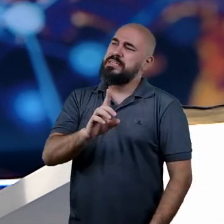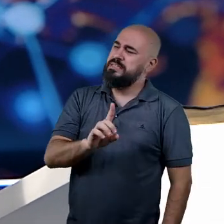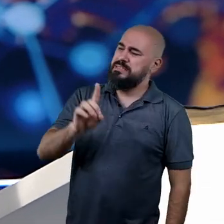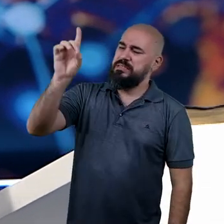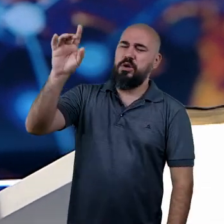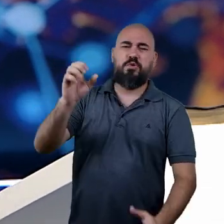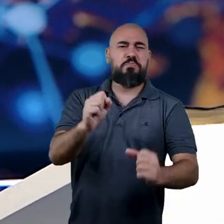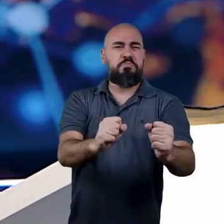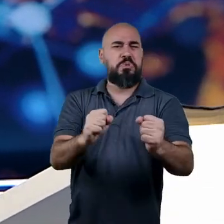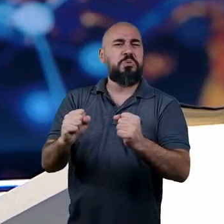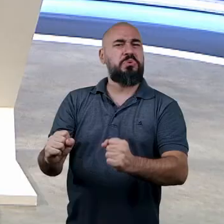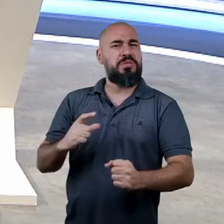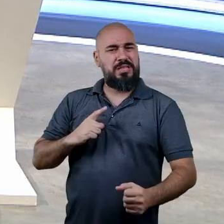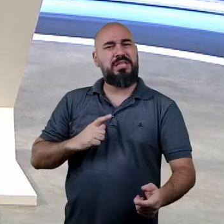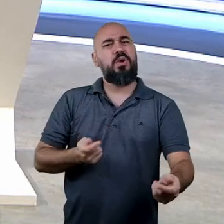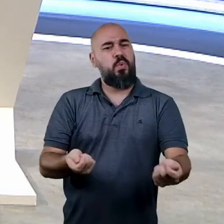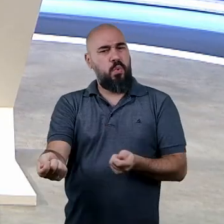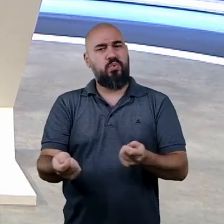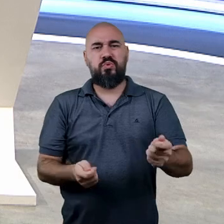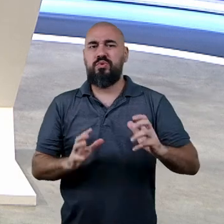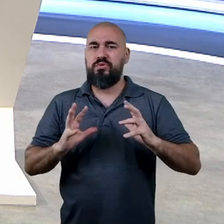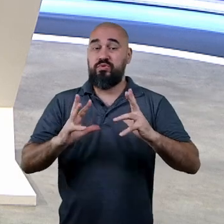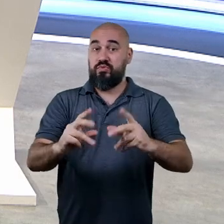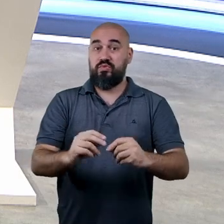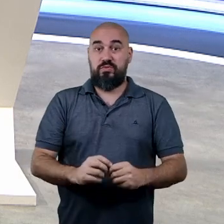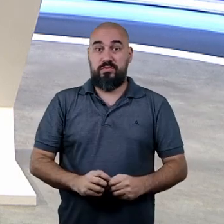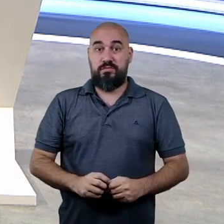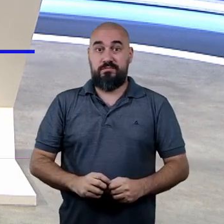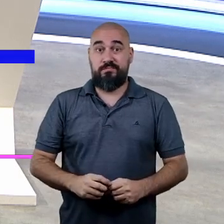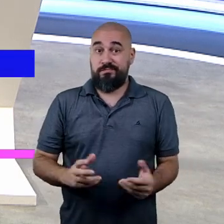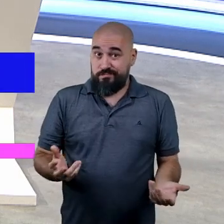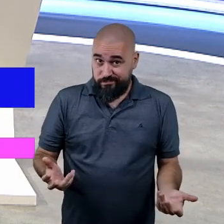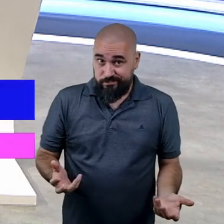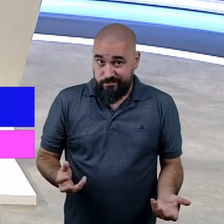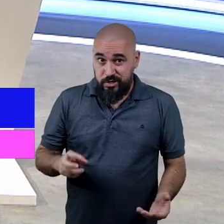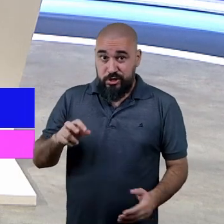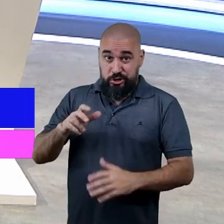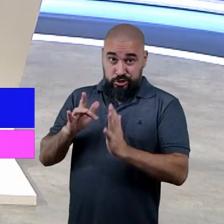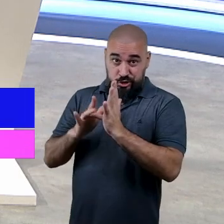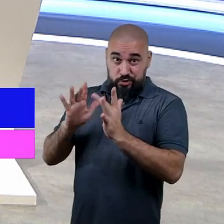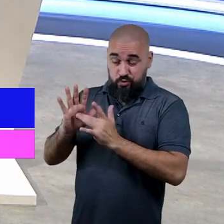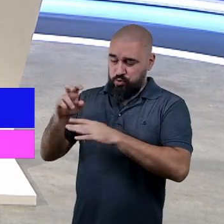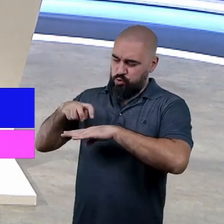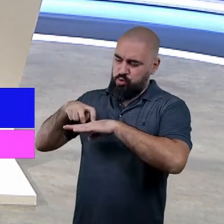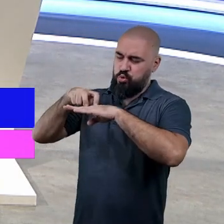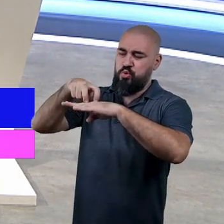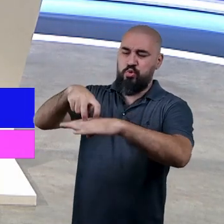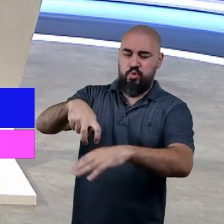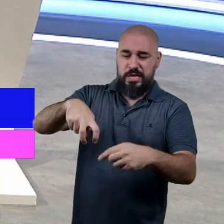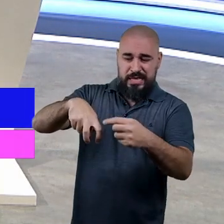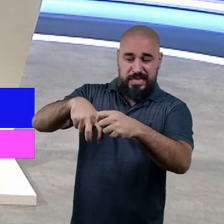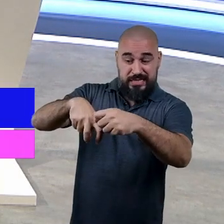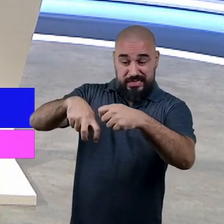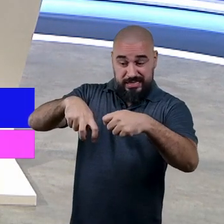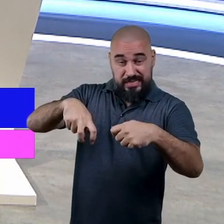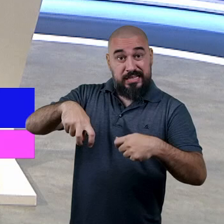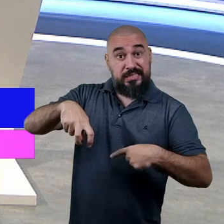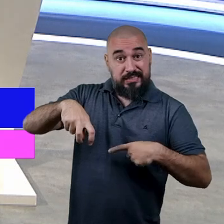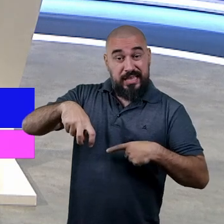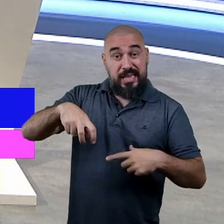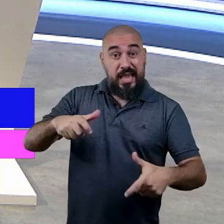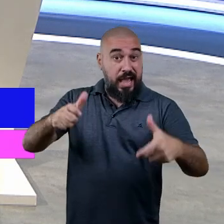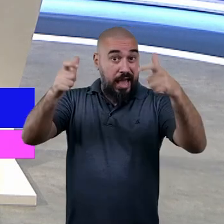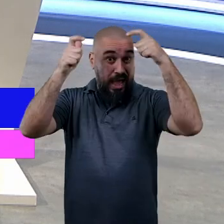tudo. Ter um nome na coxa é a certeza de que Deus não vai se esquecer de